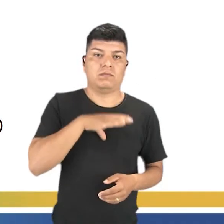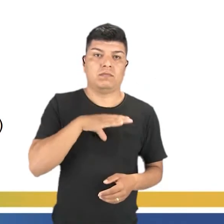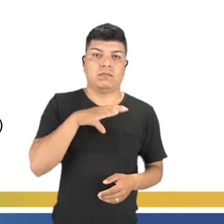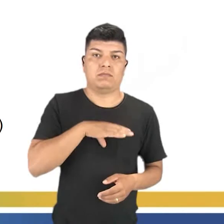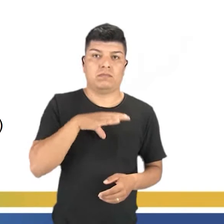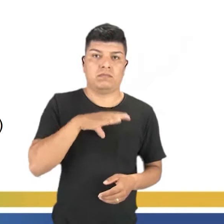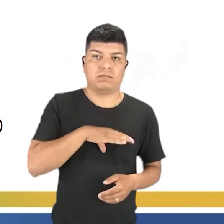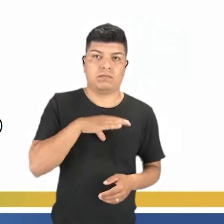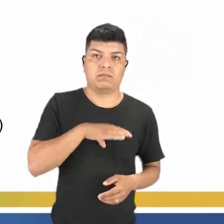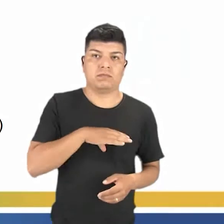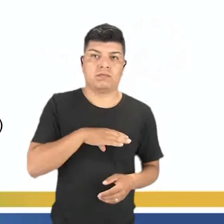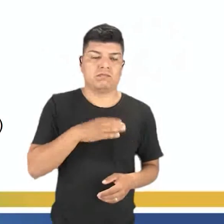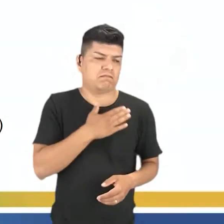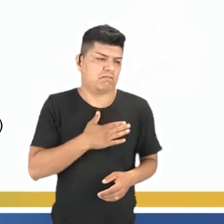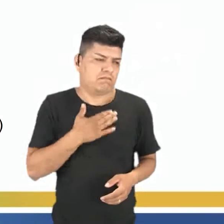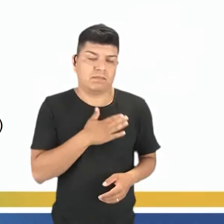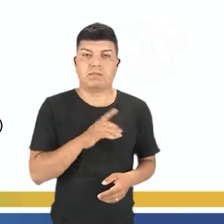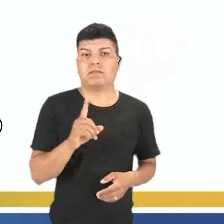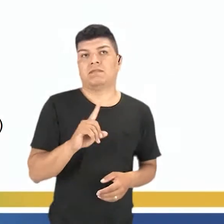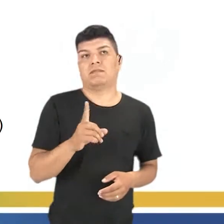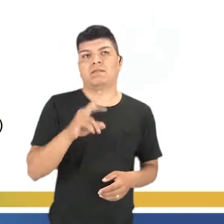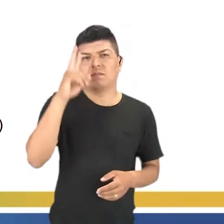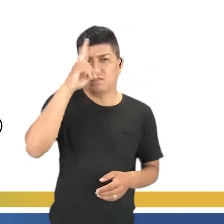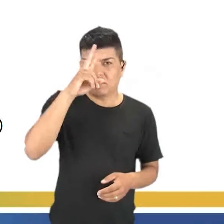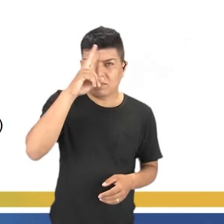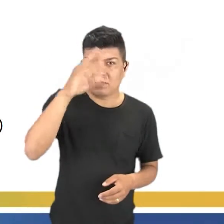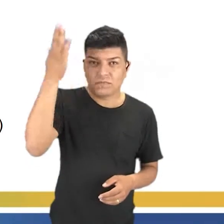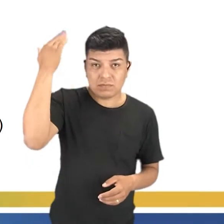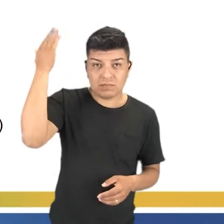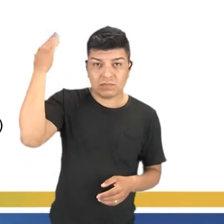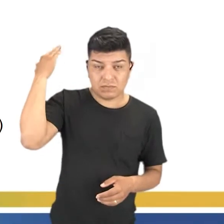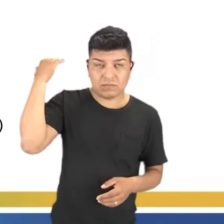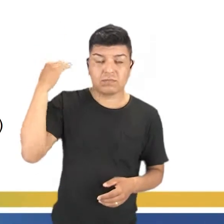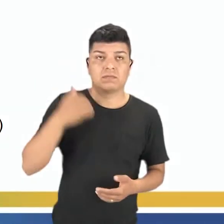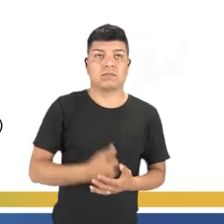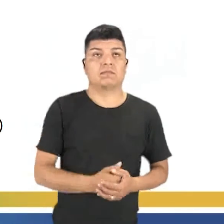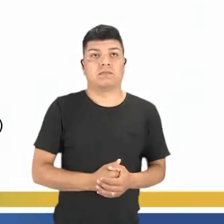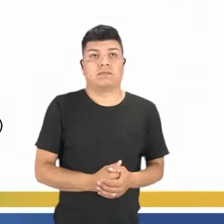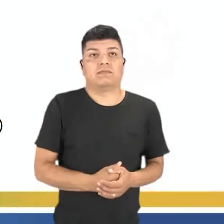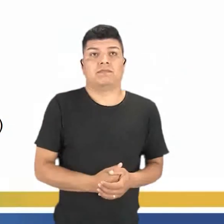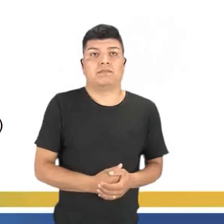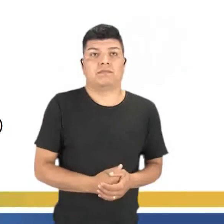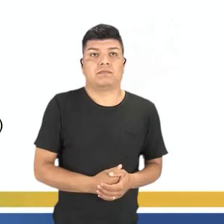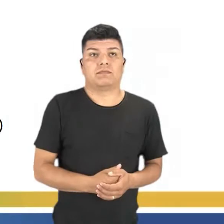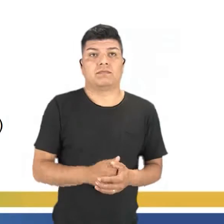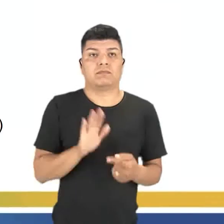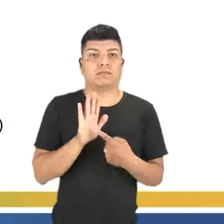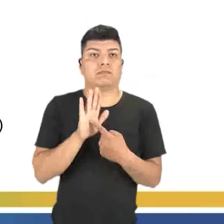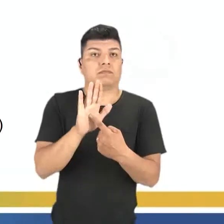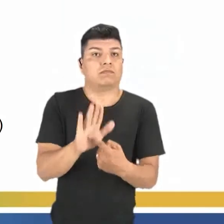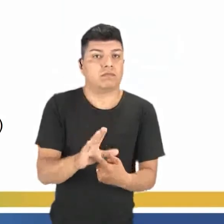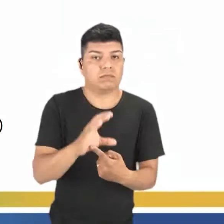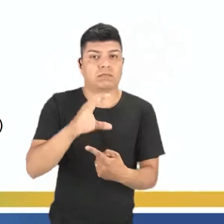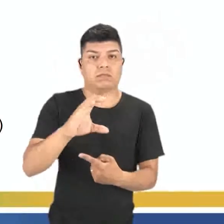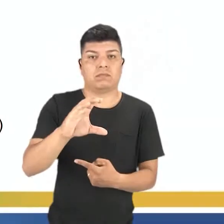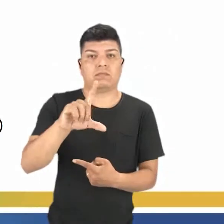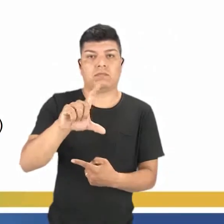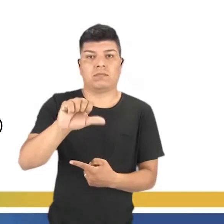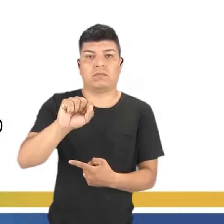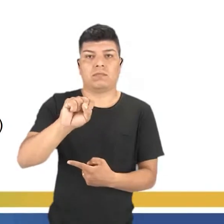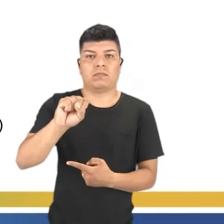era o que trazia mais prazer, lembre-se lá do Fugere Urbem. O modelo clássico, porque é uma releitura